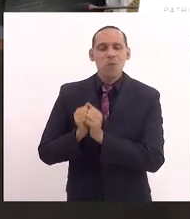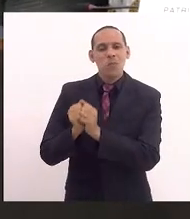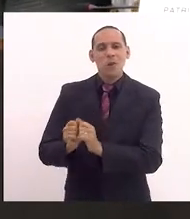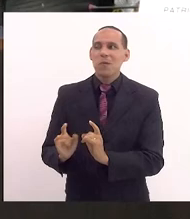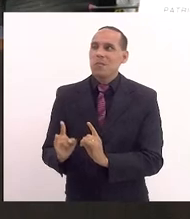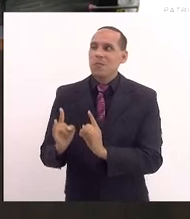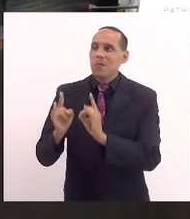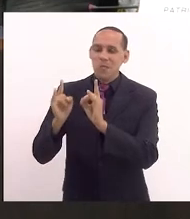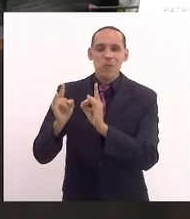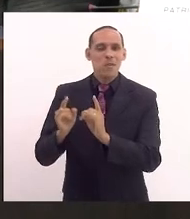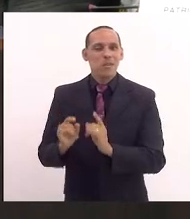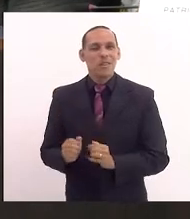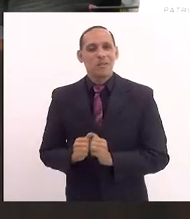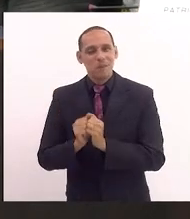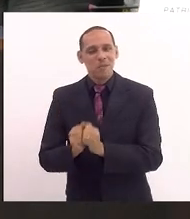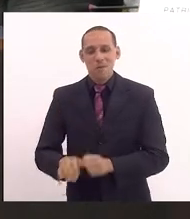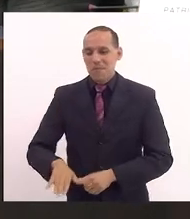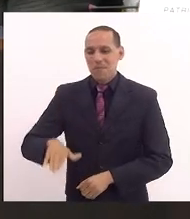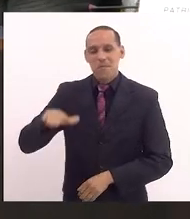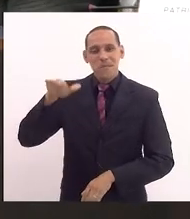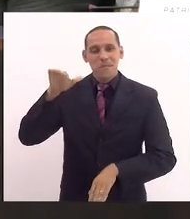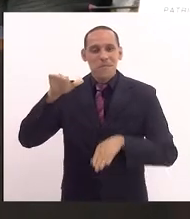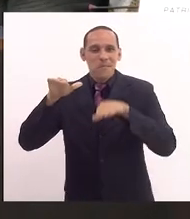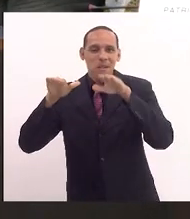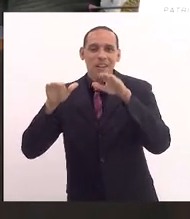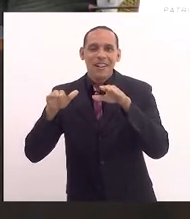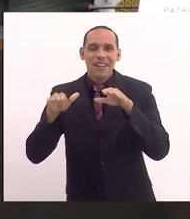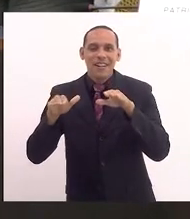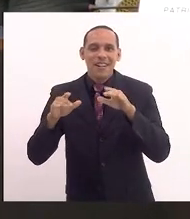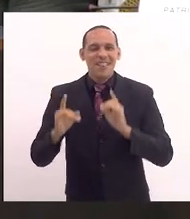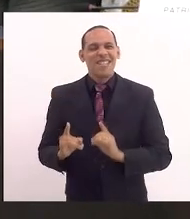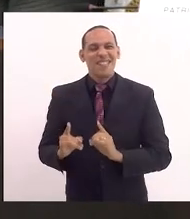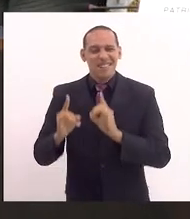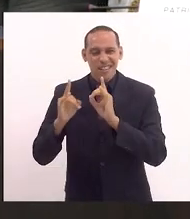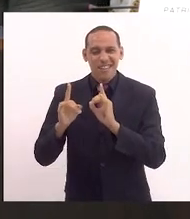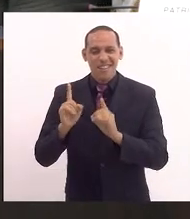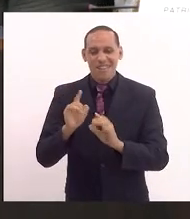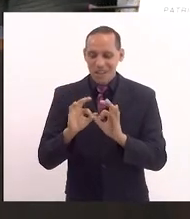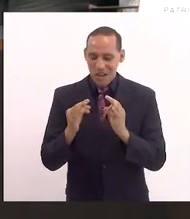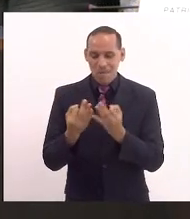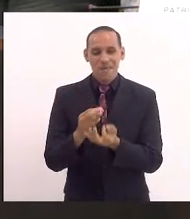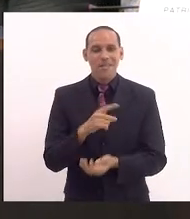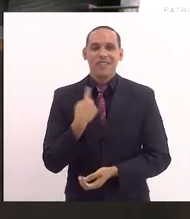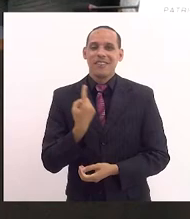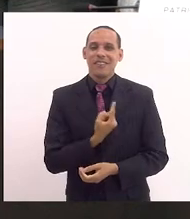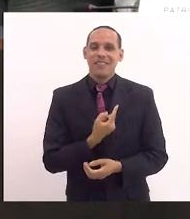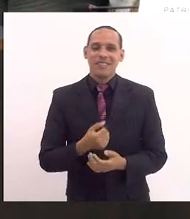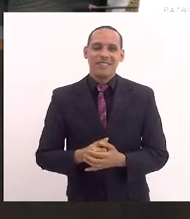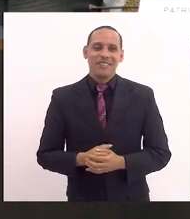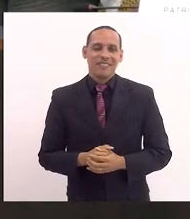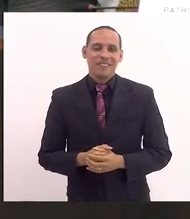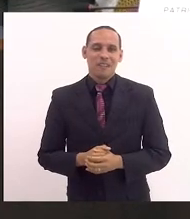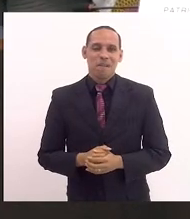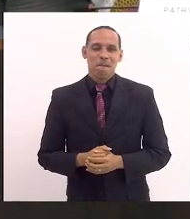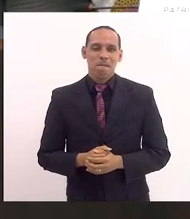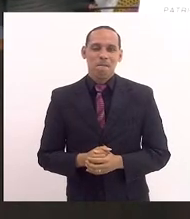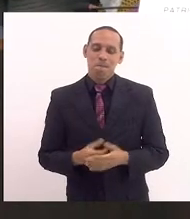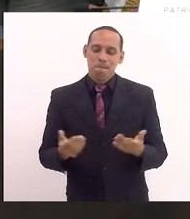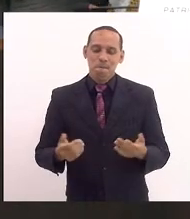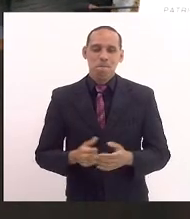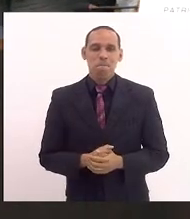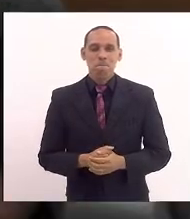prédio. Né? Aquele prédio ali que era a nossa família. Né?